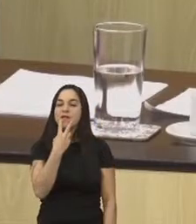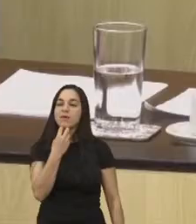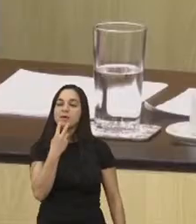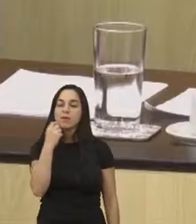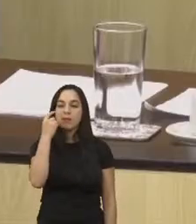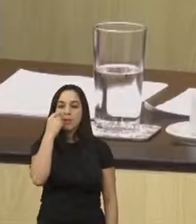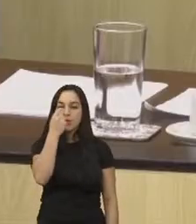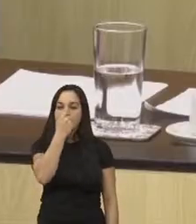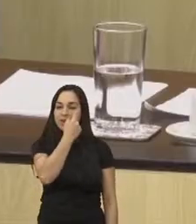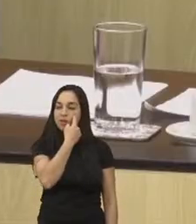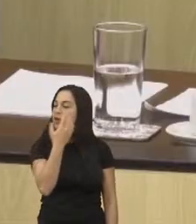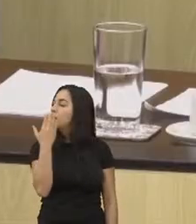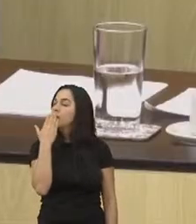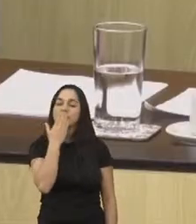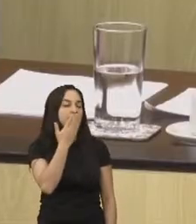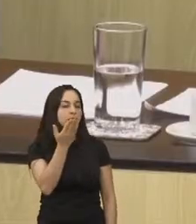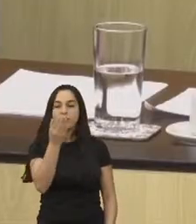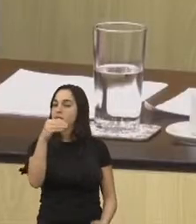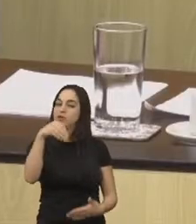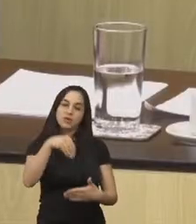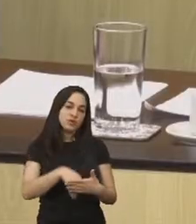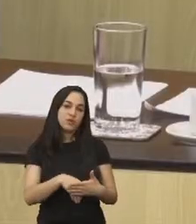Lua, não foi pedido votação.